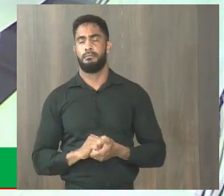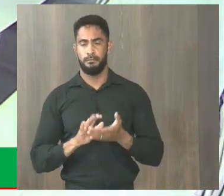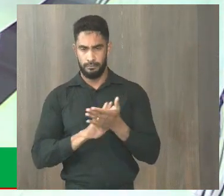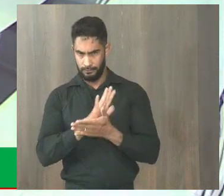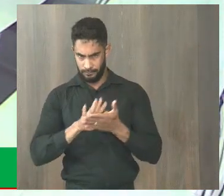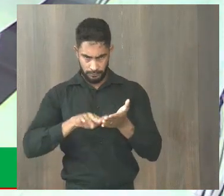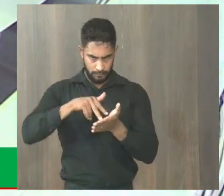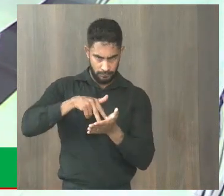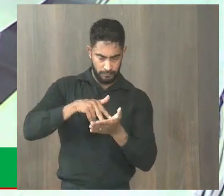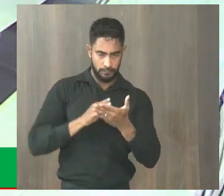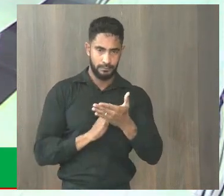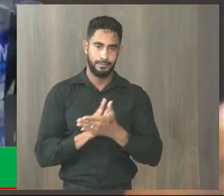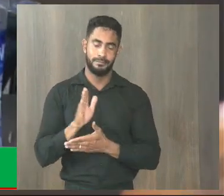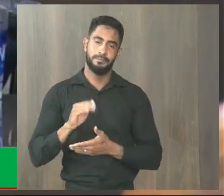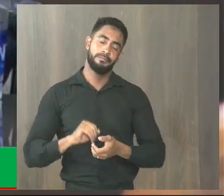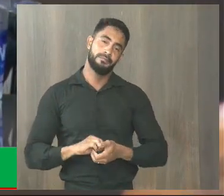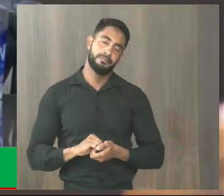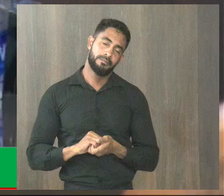Aprovado.